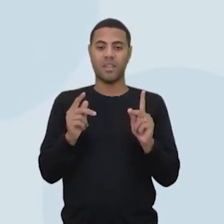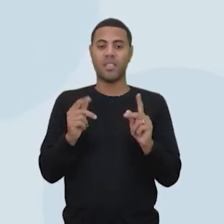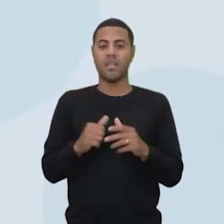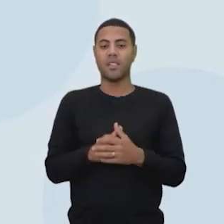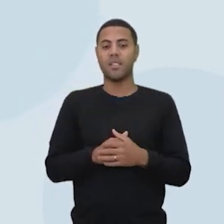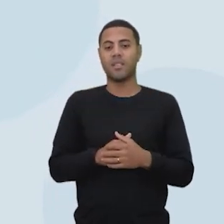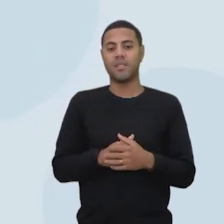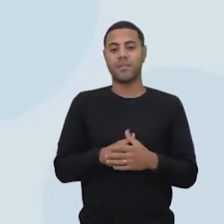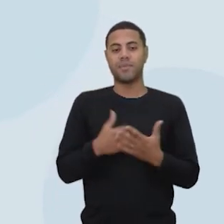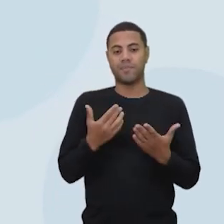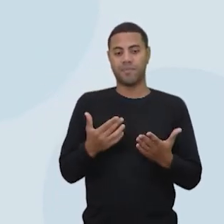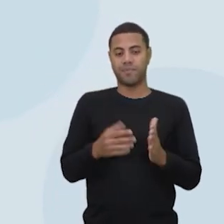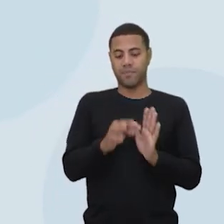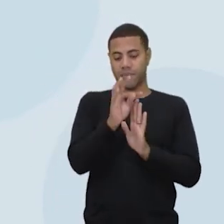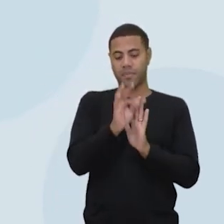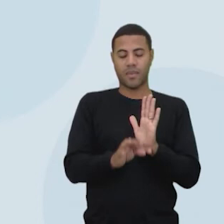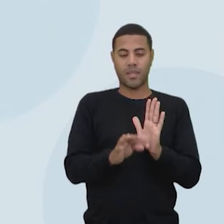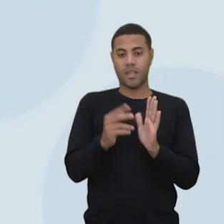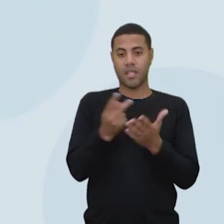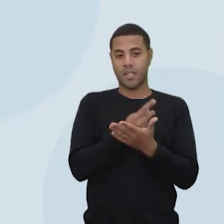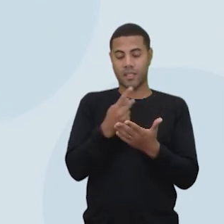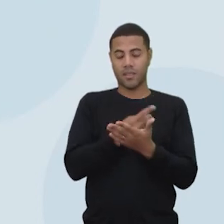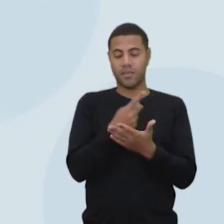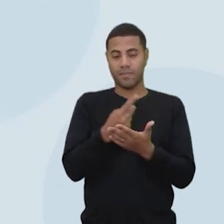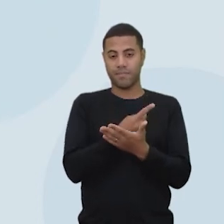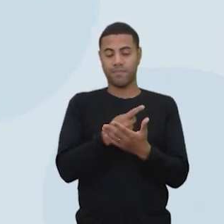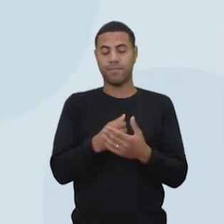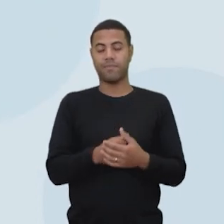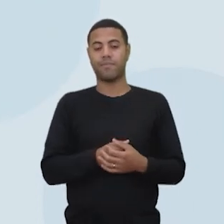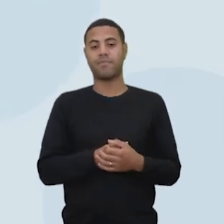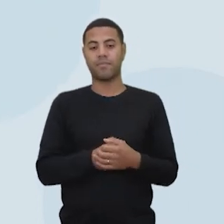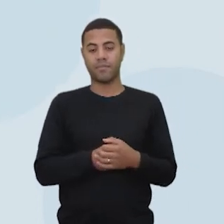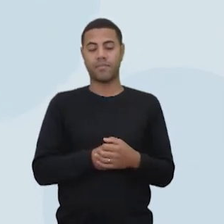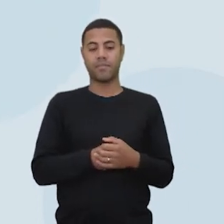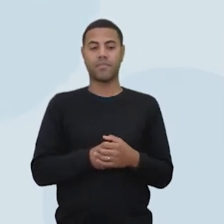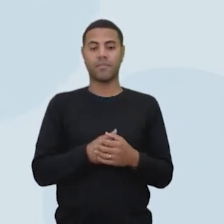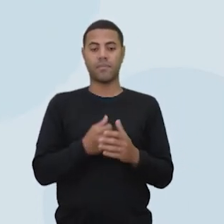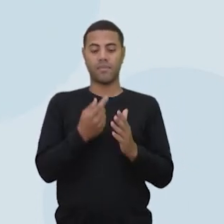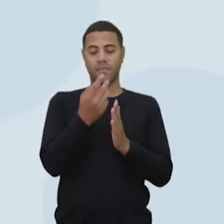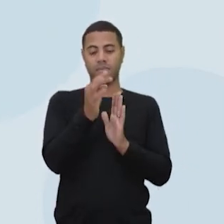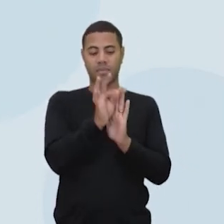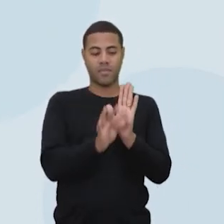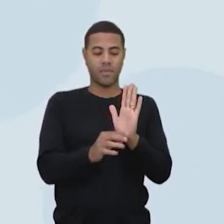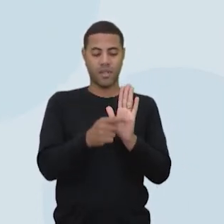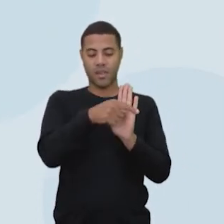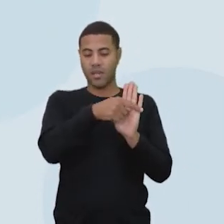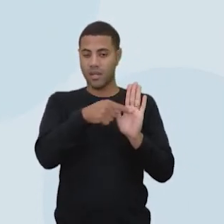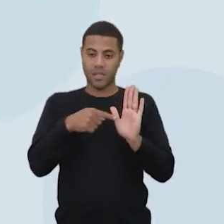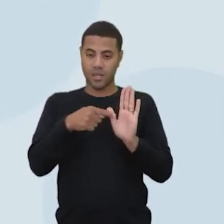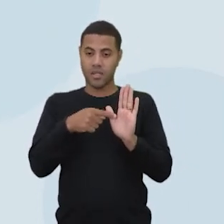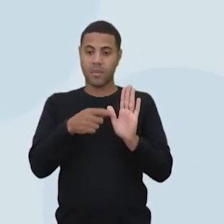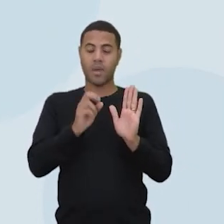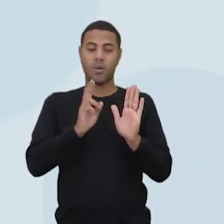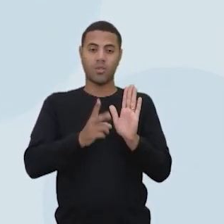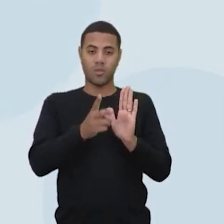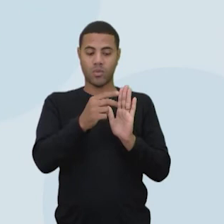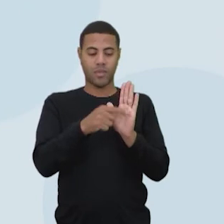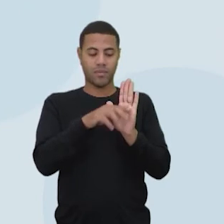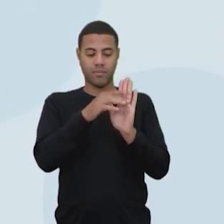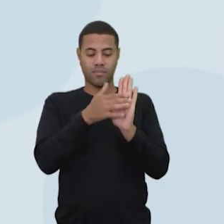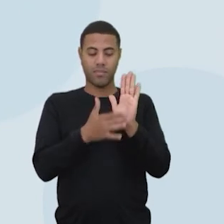o texto estiver incorreto, né, se estiver errado, passe um traço de forma que ele continue sendo